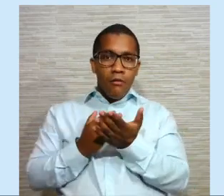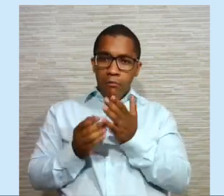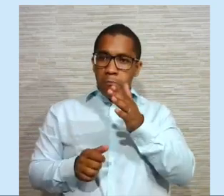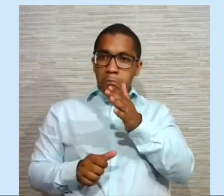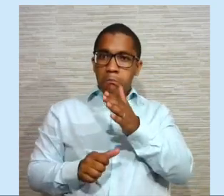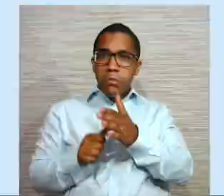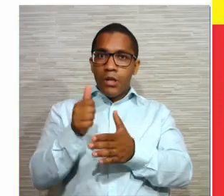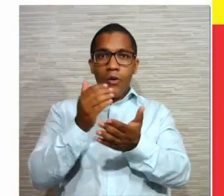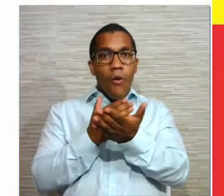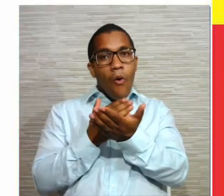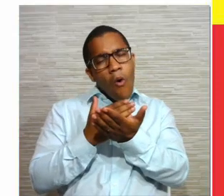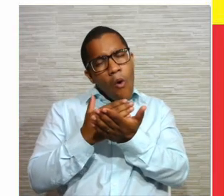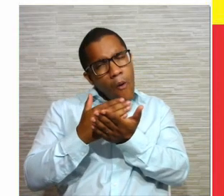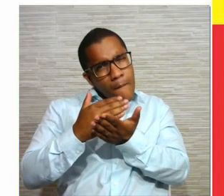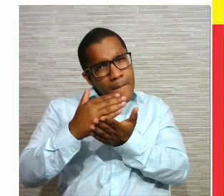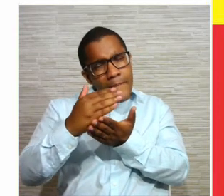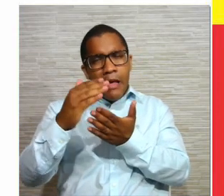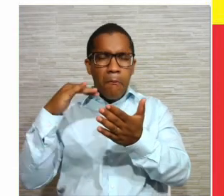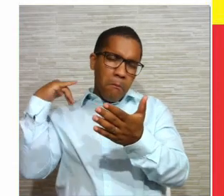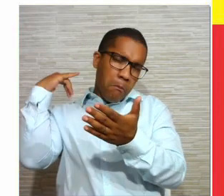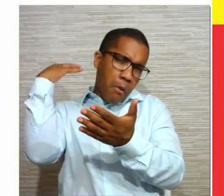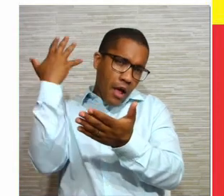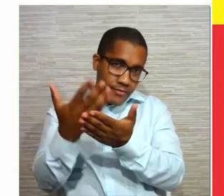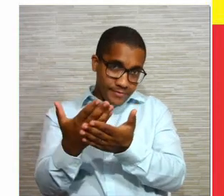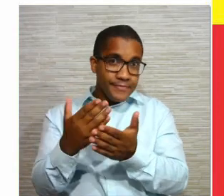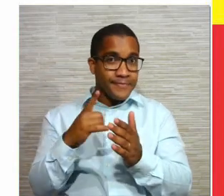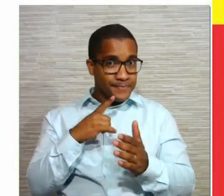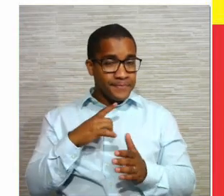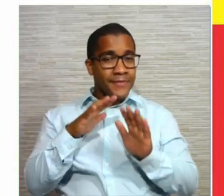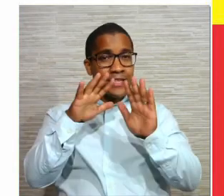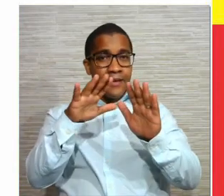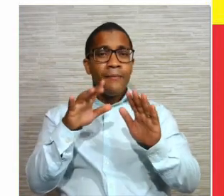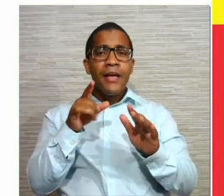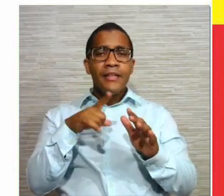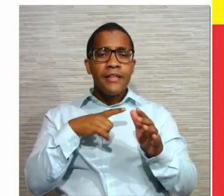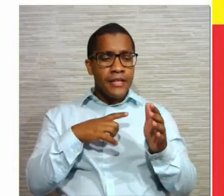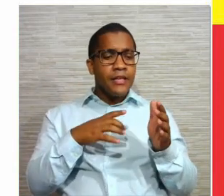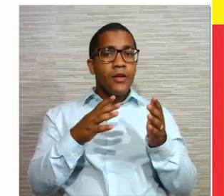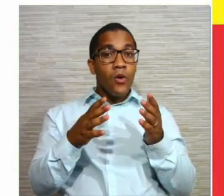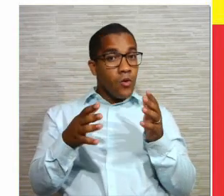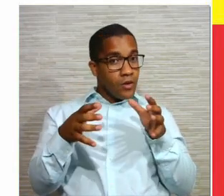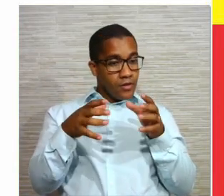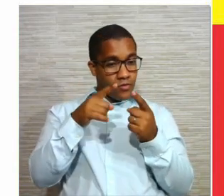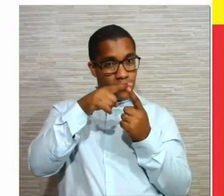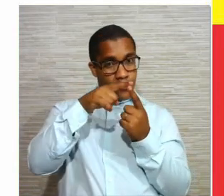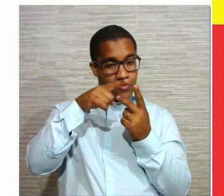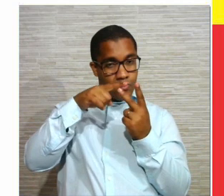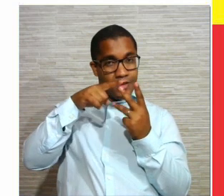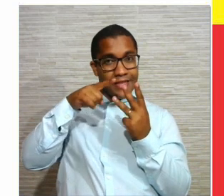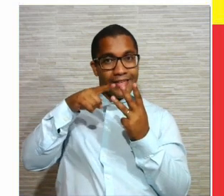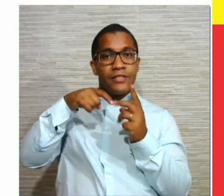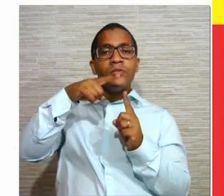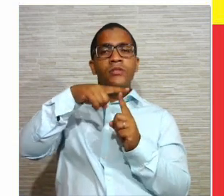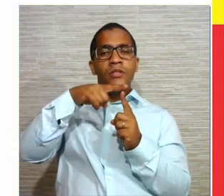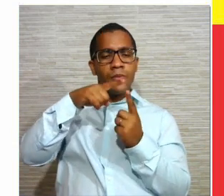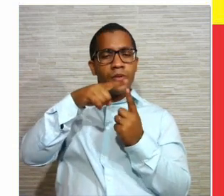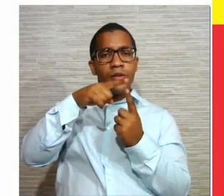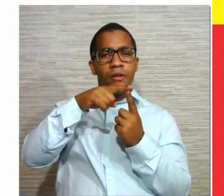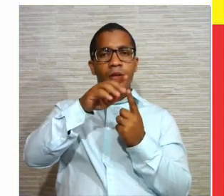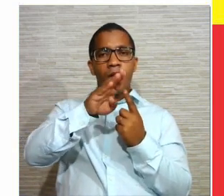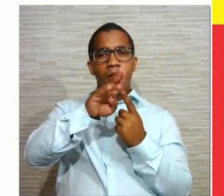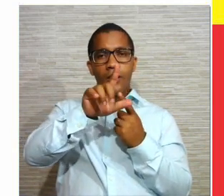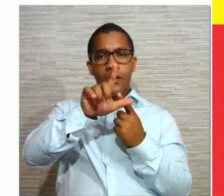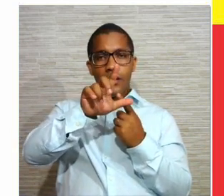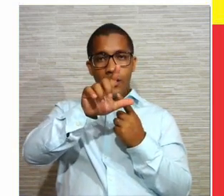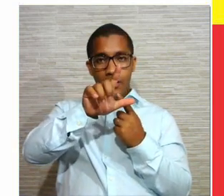esse estilo. Esse ritmo musical nasceu com a infusão de 3 estilos: o blues, né, também era lá no sul dos Estados